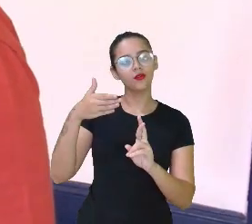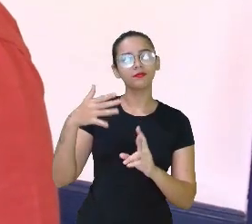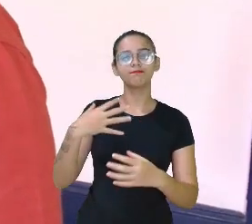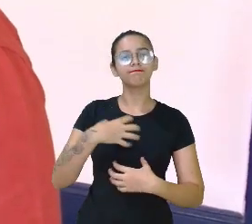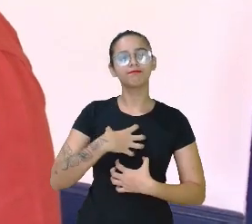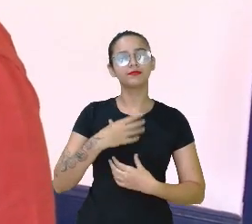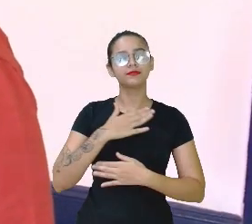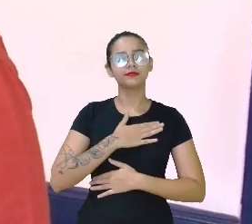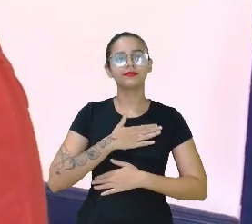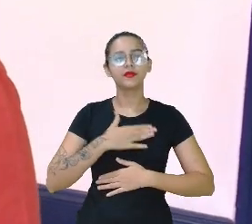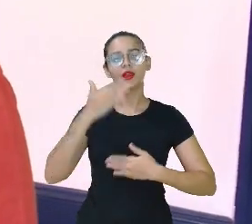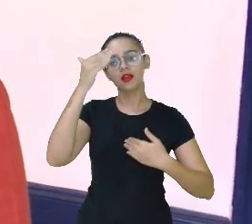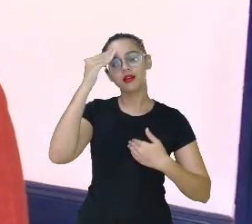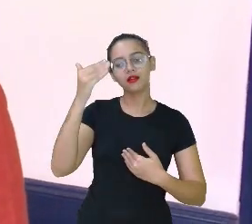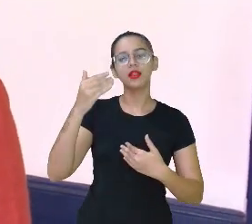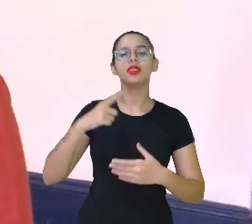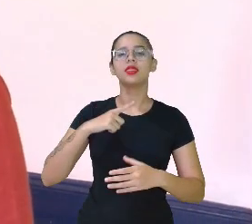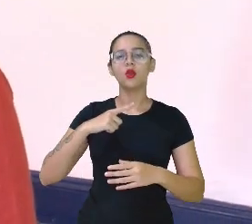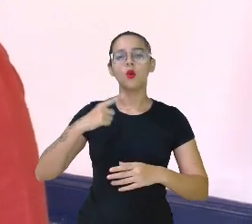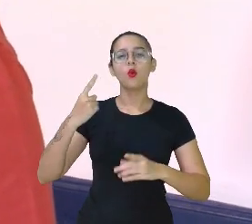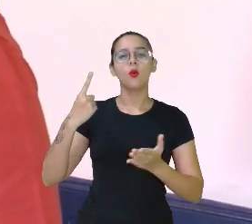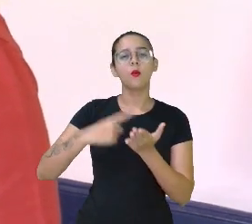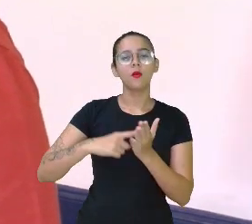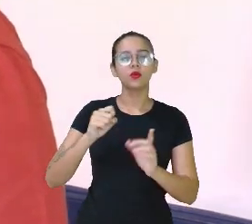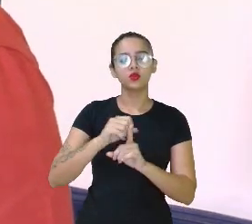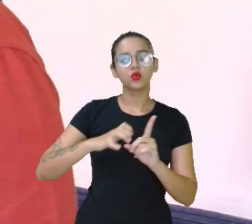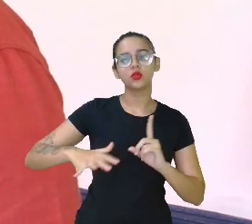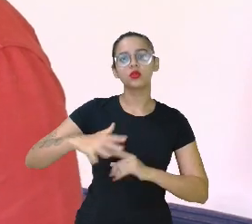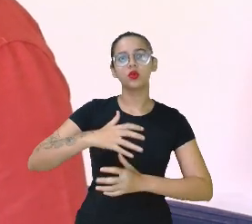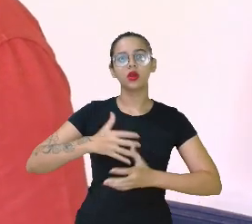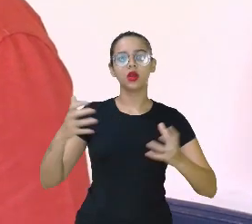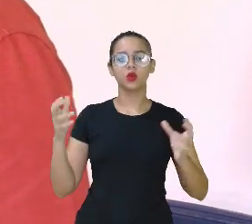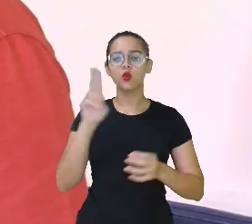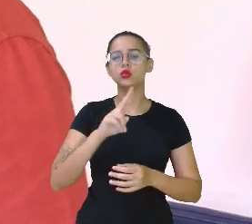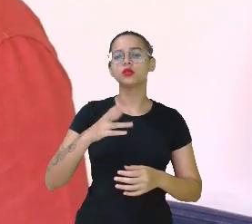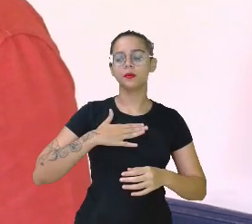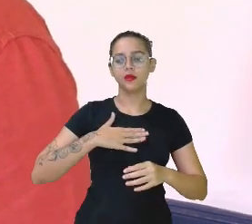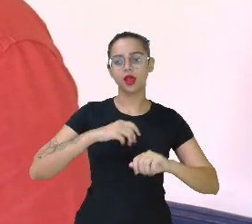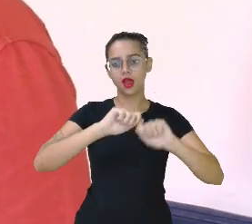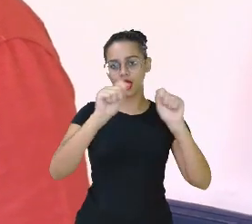muito gratificante, sabe? Eu tenho um compromisso social muito grande através da minha arte.